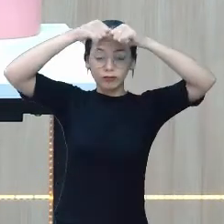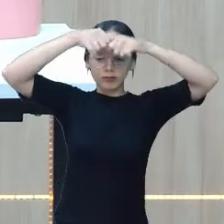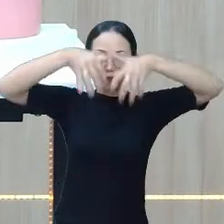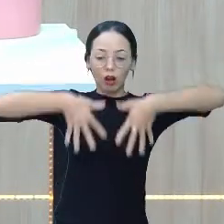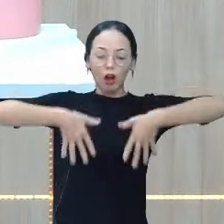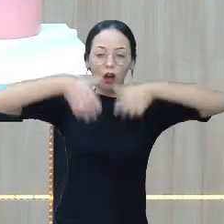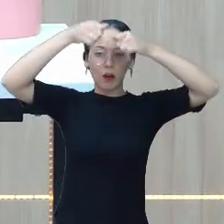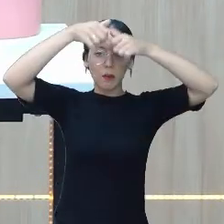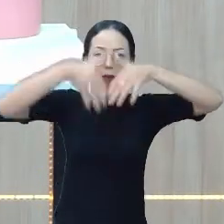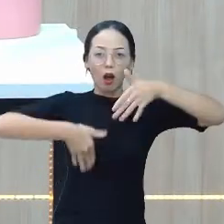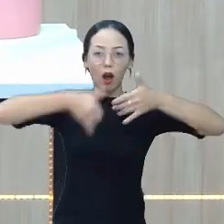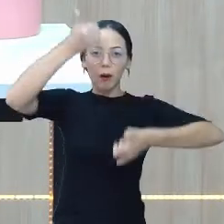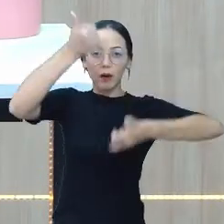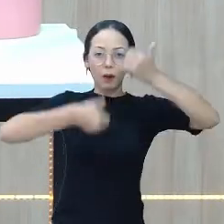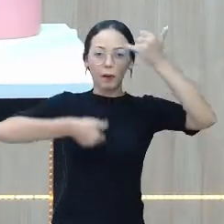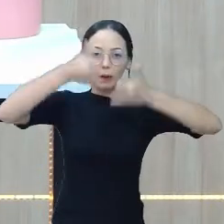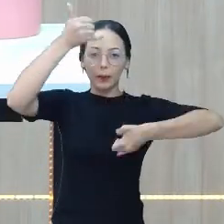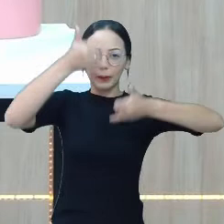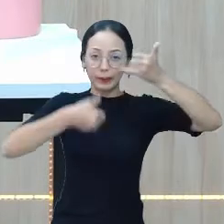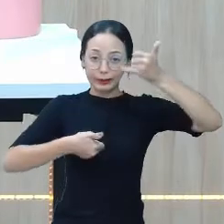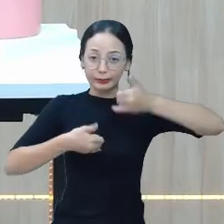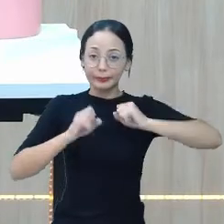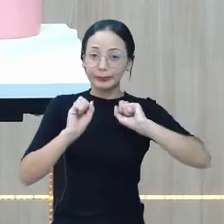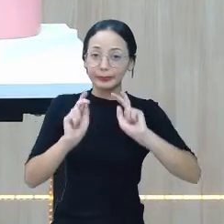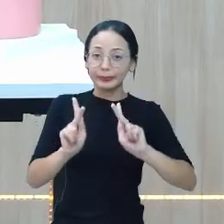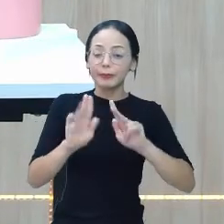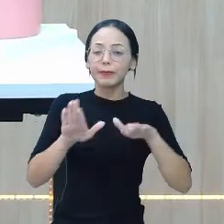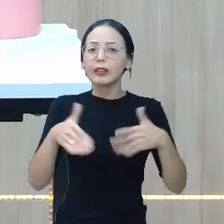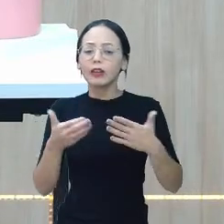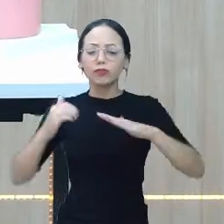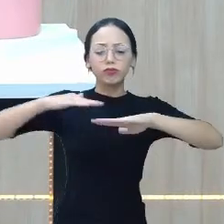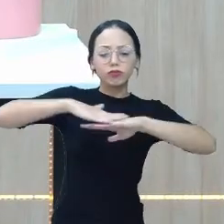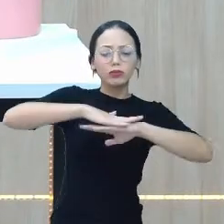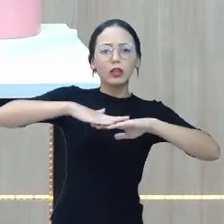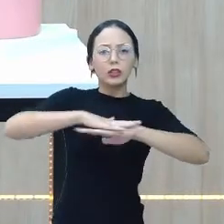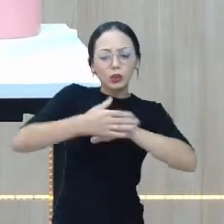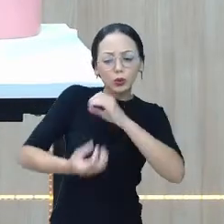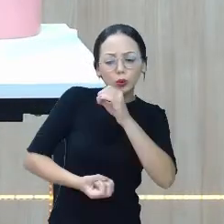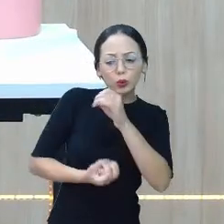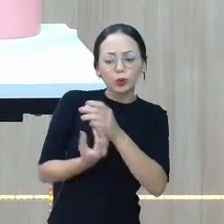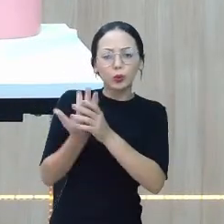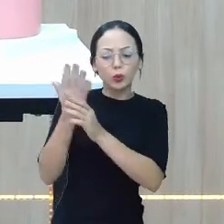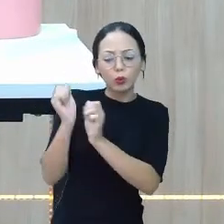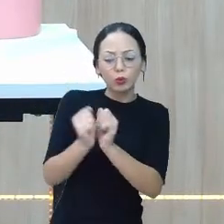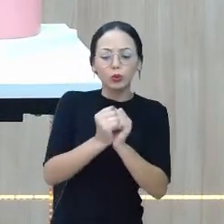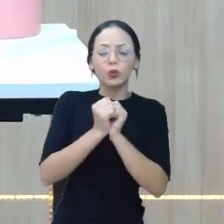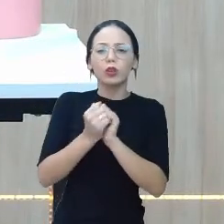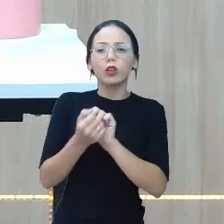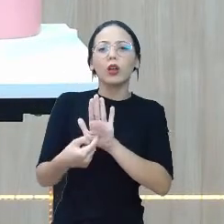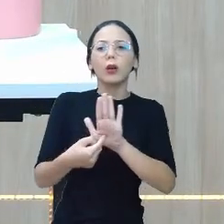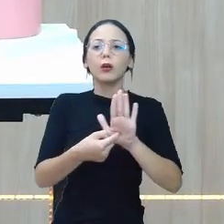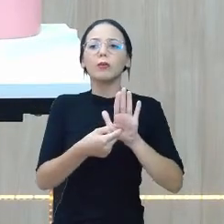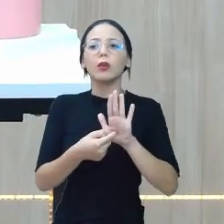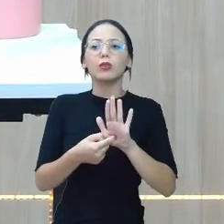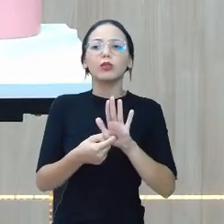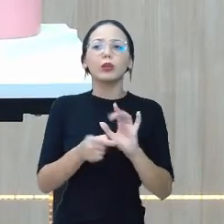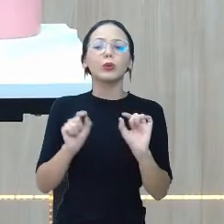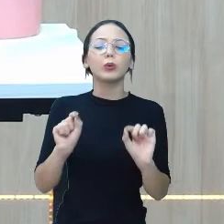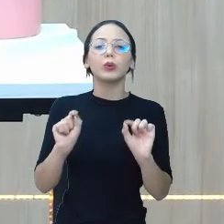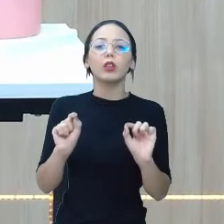dessa passagem de informação. E aí, esses tecidos se reúnem e eu trago aqui para vocês a